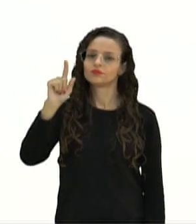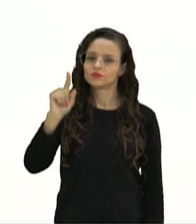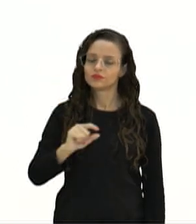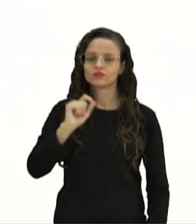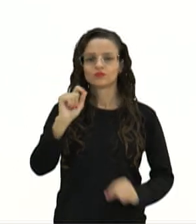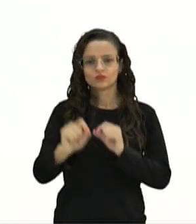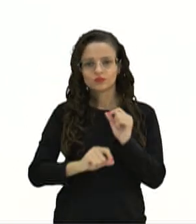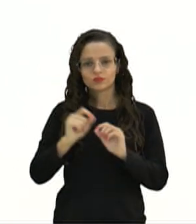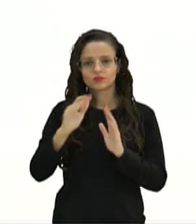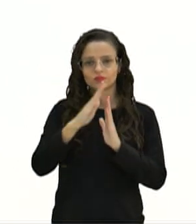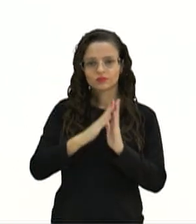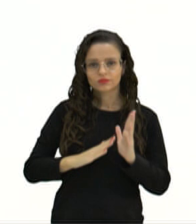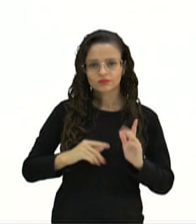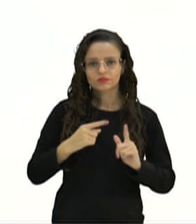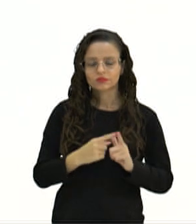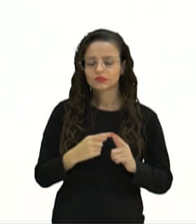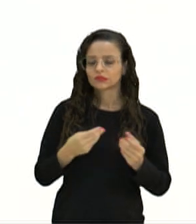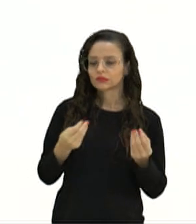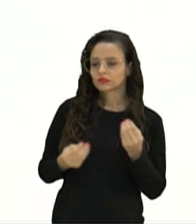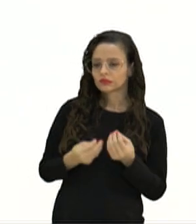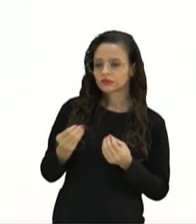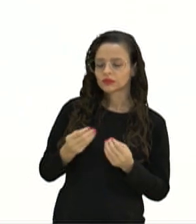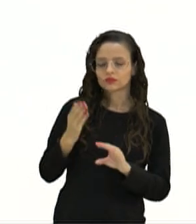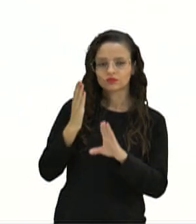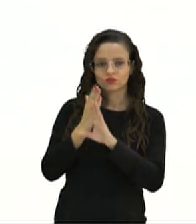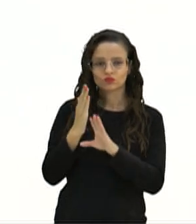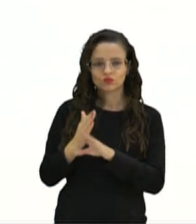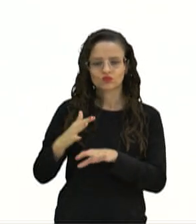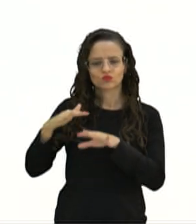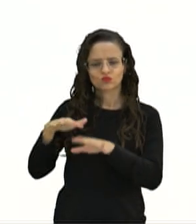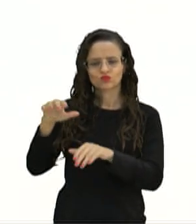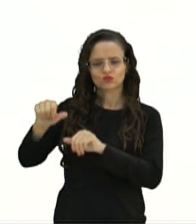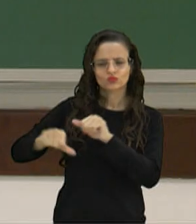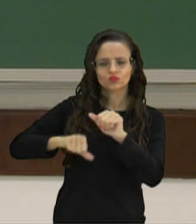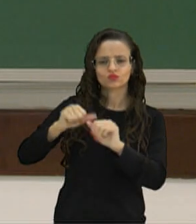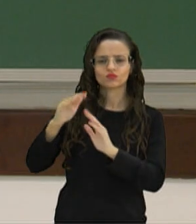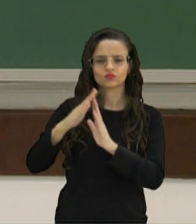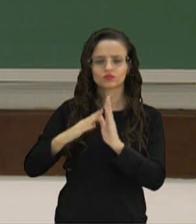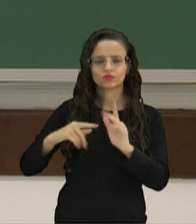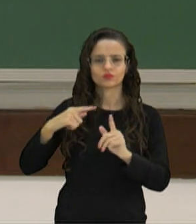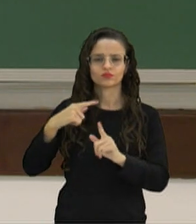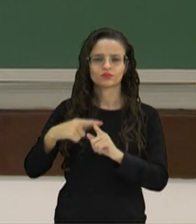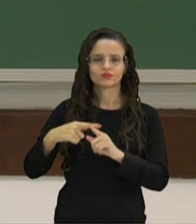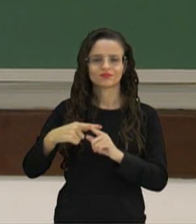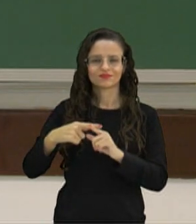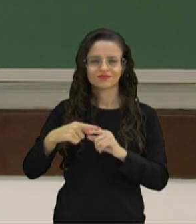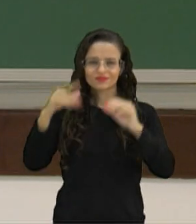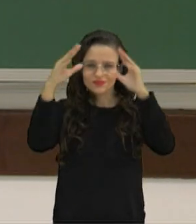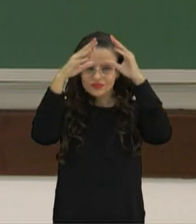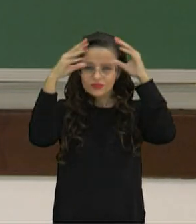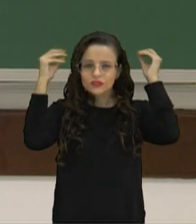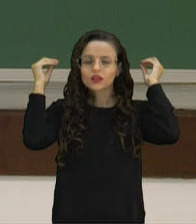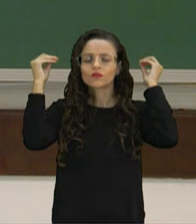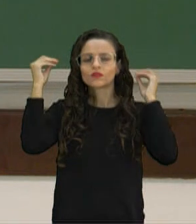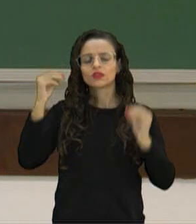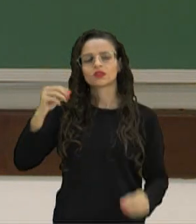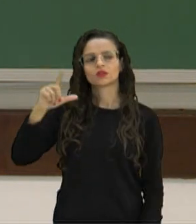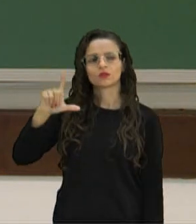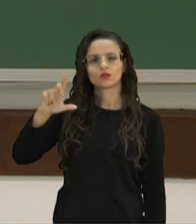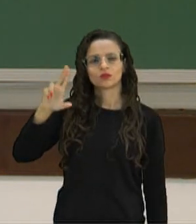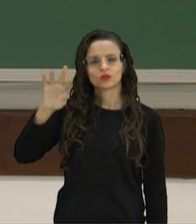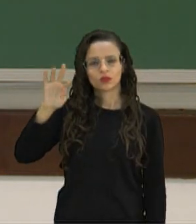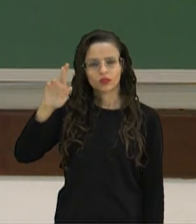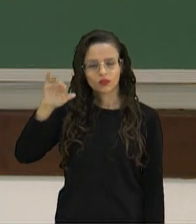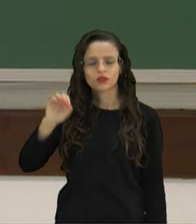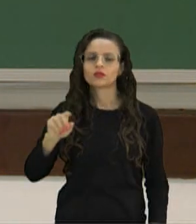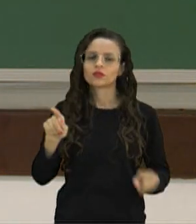reformas protestantes. Então, aconteceram ali as reformas de Lutero, Calvino, que fundaram o